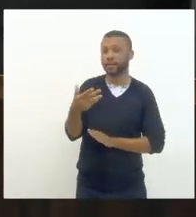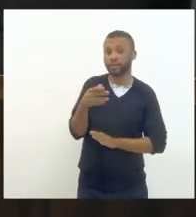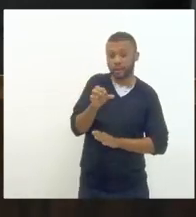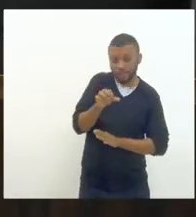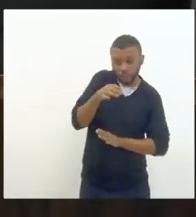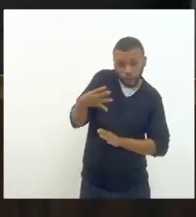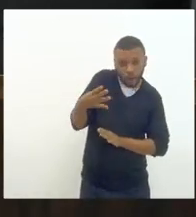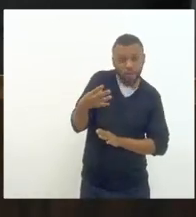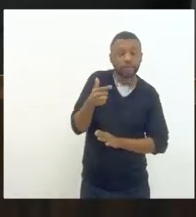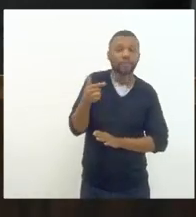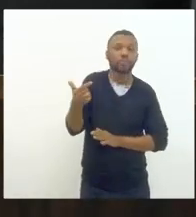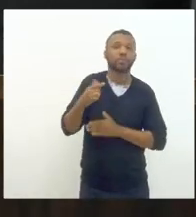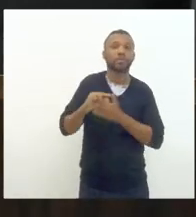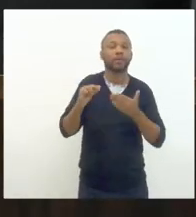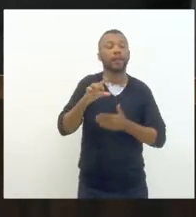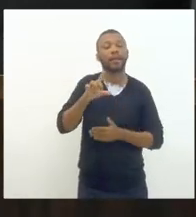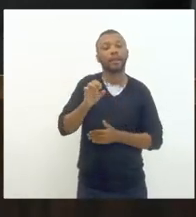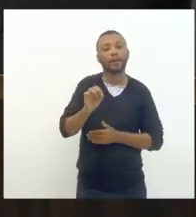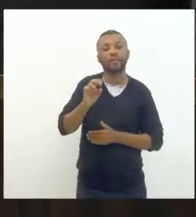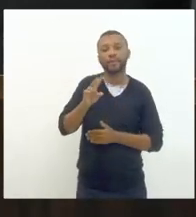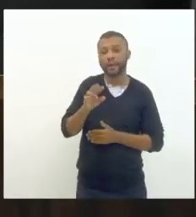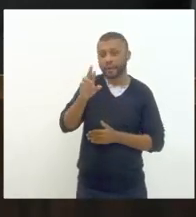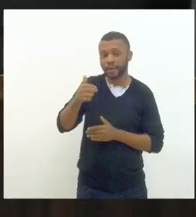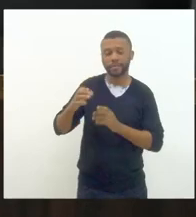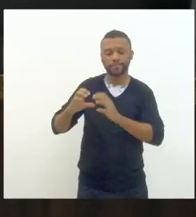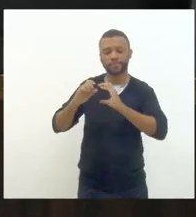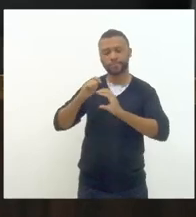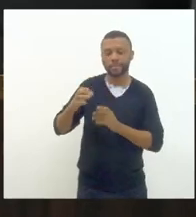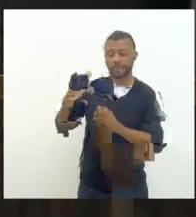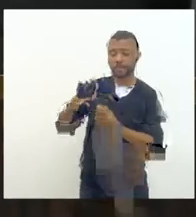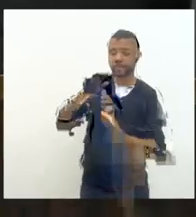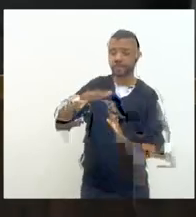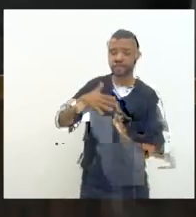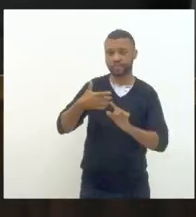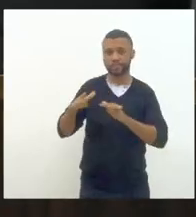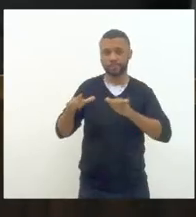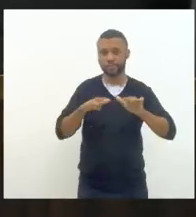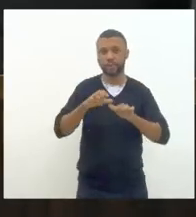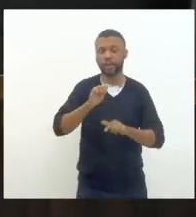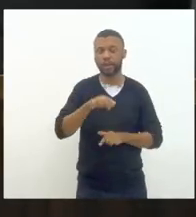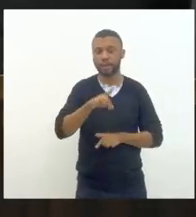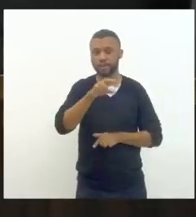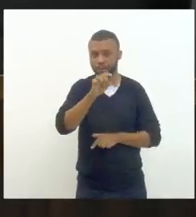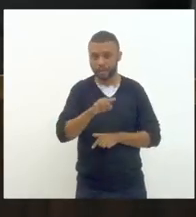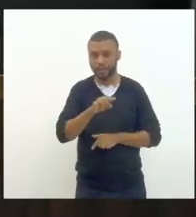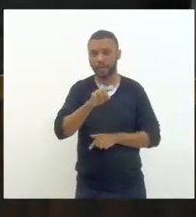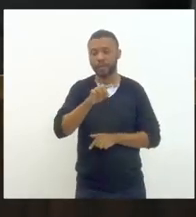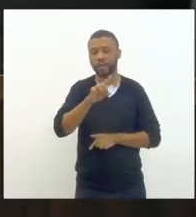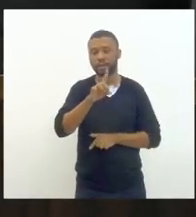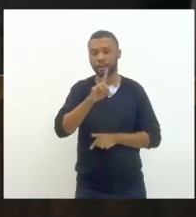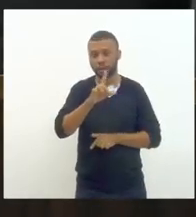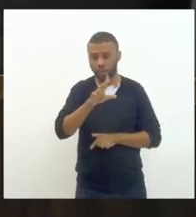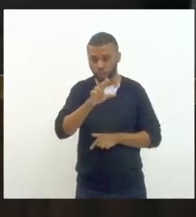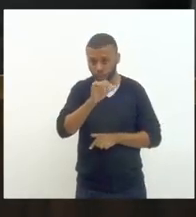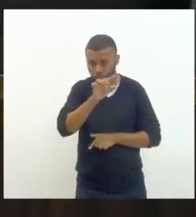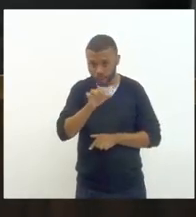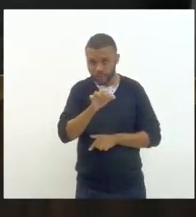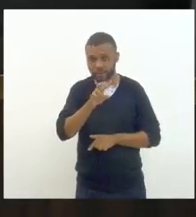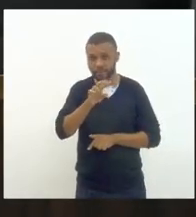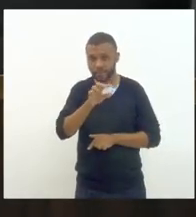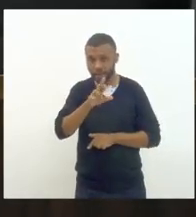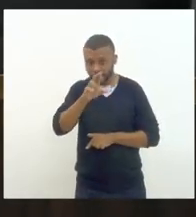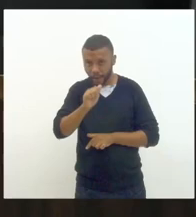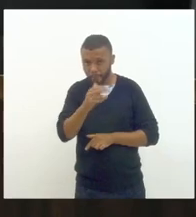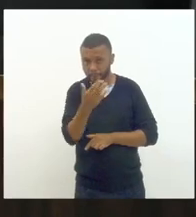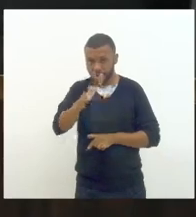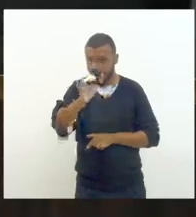22, de autoria do deputado Léo Vieira. Concede medalha Tiradentes, respectivo diploma ao senhor André Luiz Ribeiro Braga, diretor-presidente